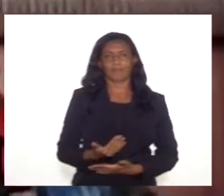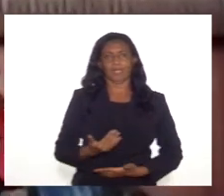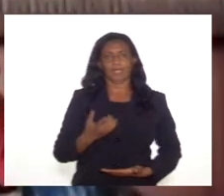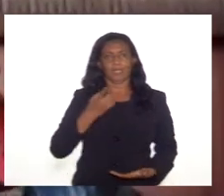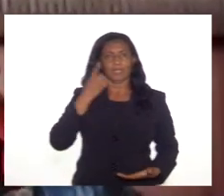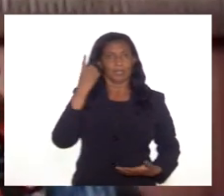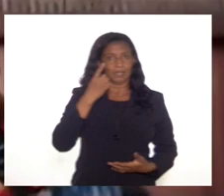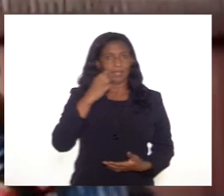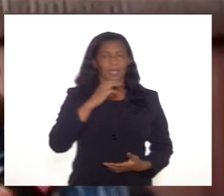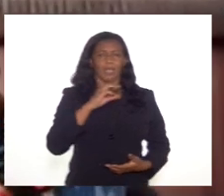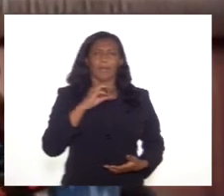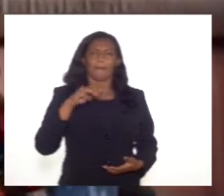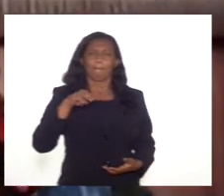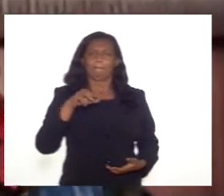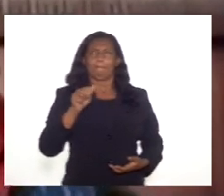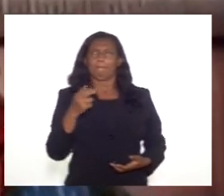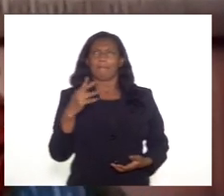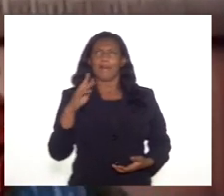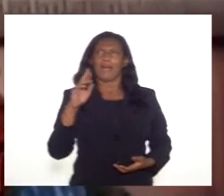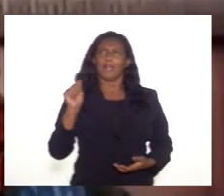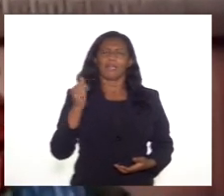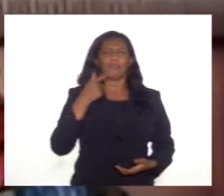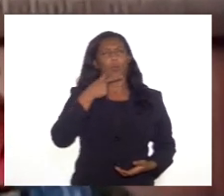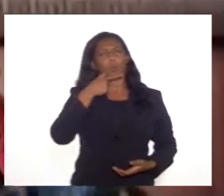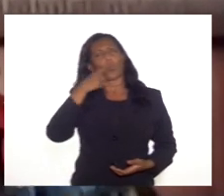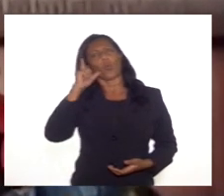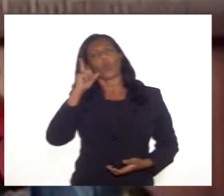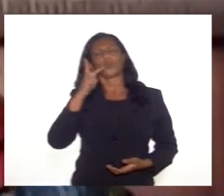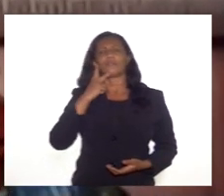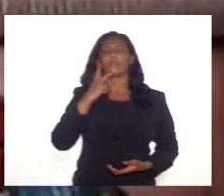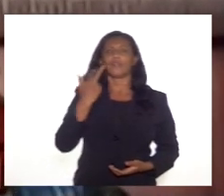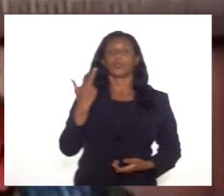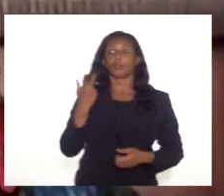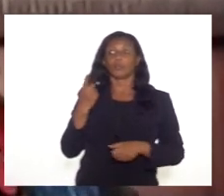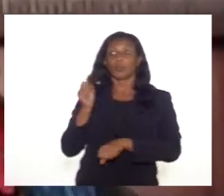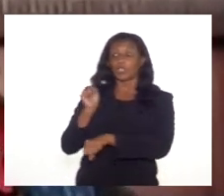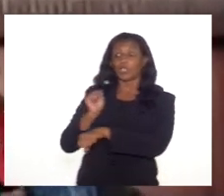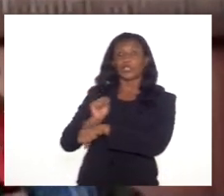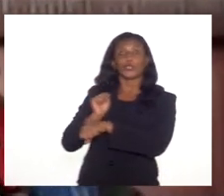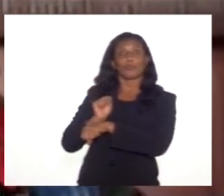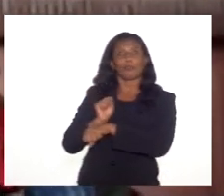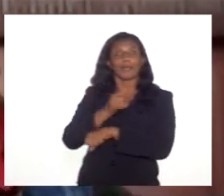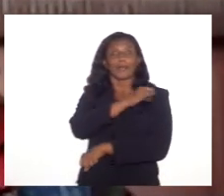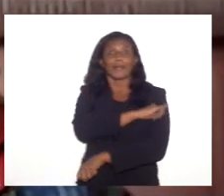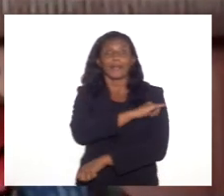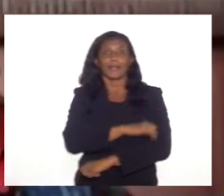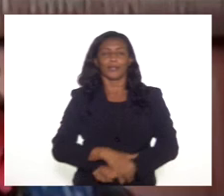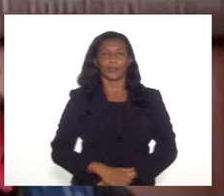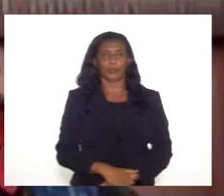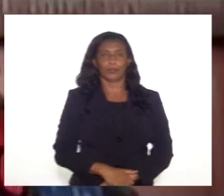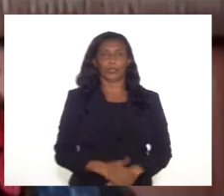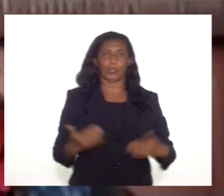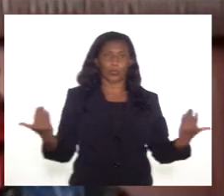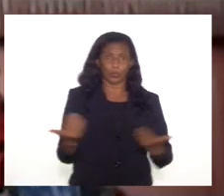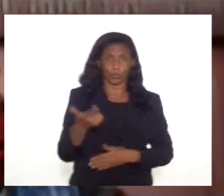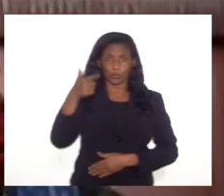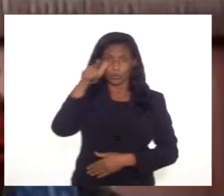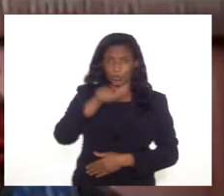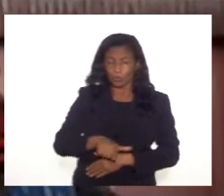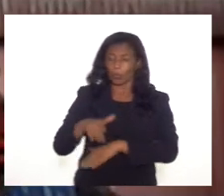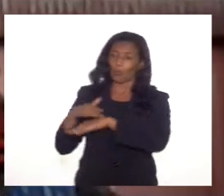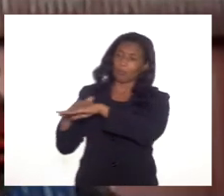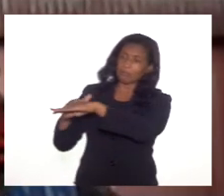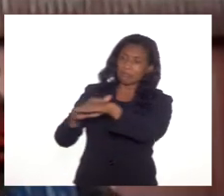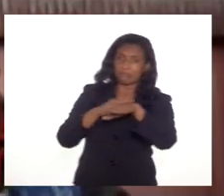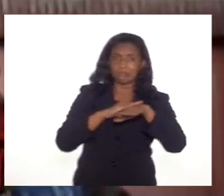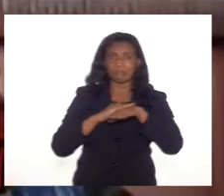espirituosa falou ontem, se eu não me engano, sobre o Espera Rio. E hoje eu vi de novo conversando com mulheres,